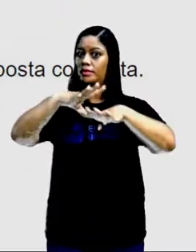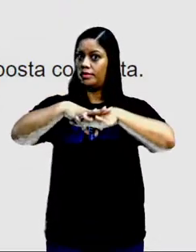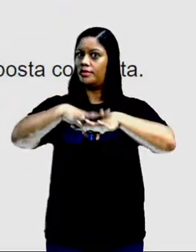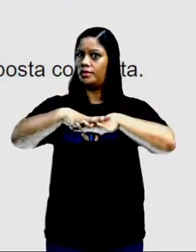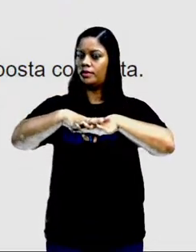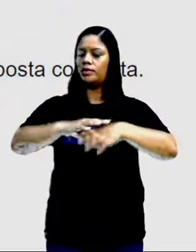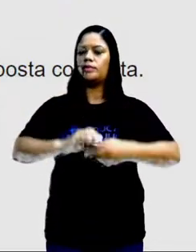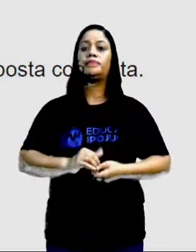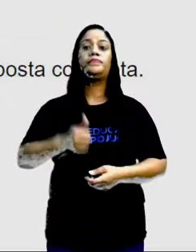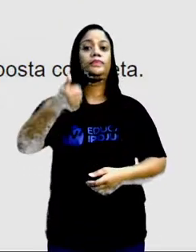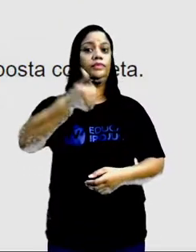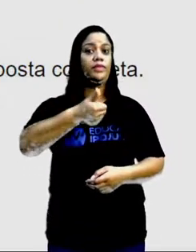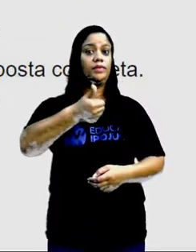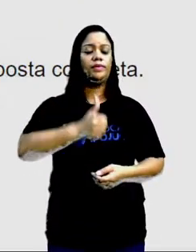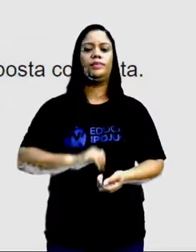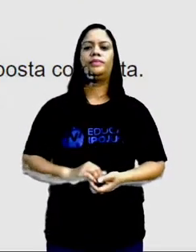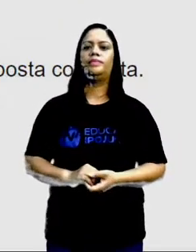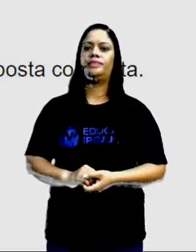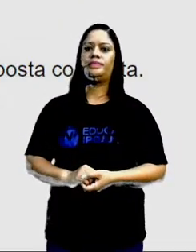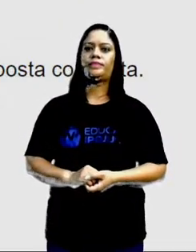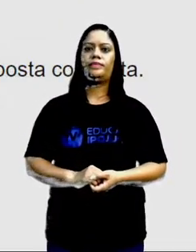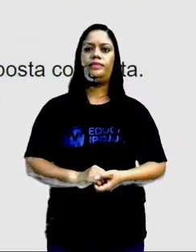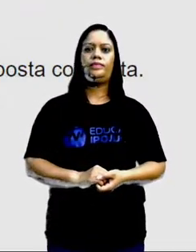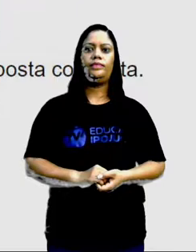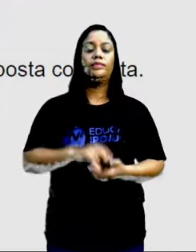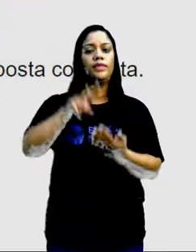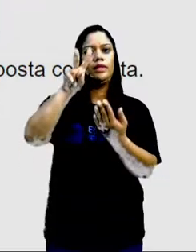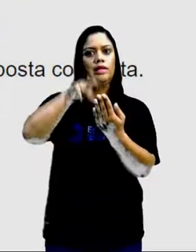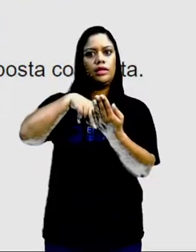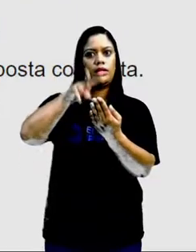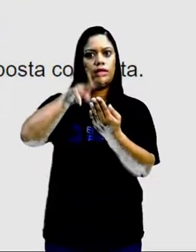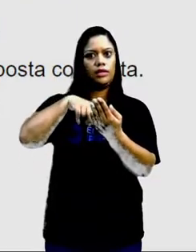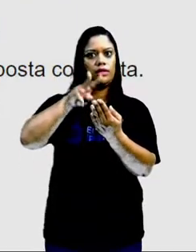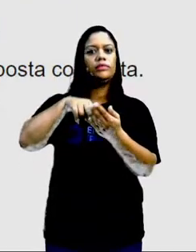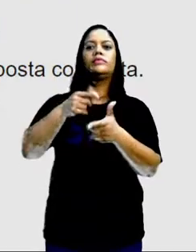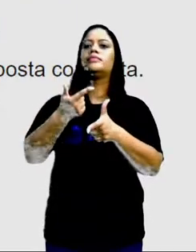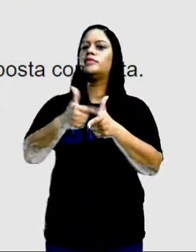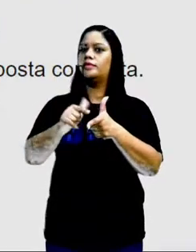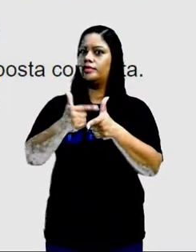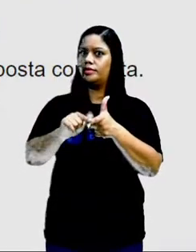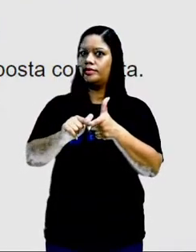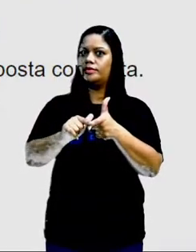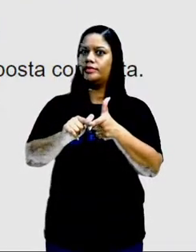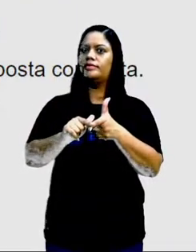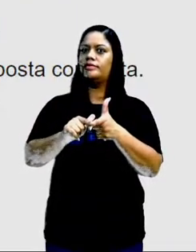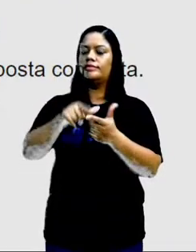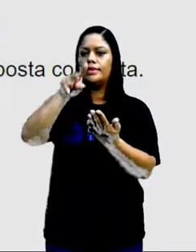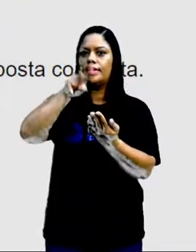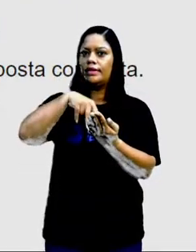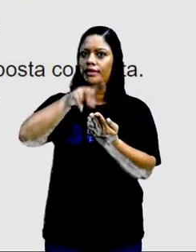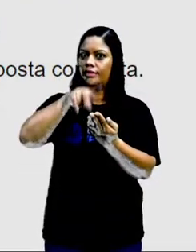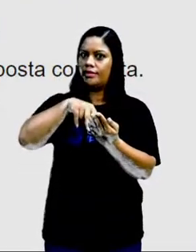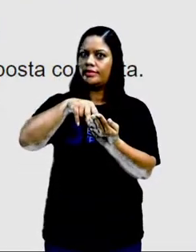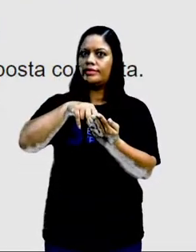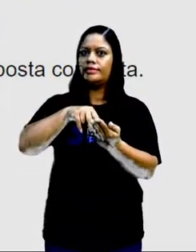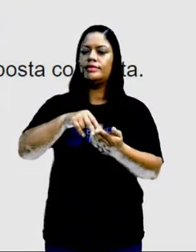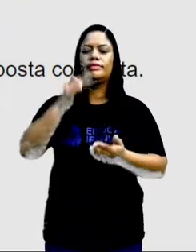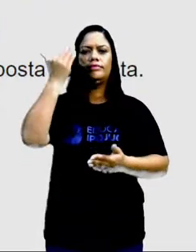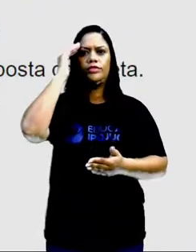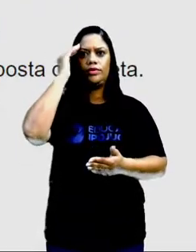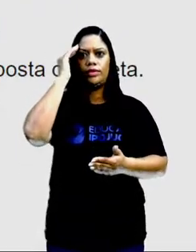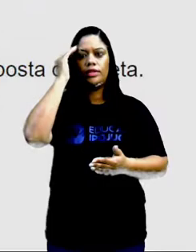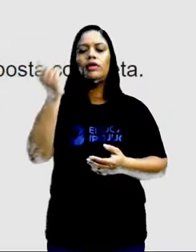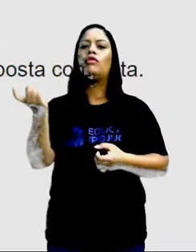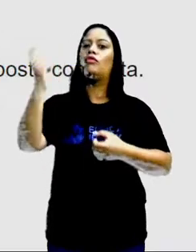matemática. Primeiro, número 1, leitura do problema. Você precisa ler o problema. Se não